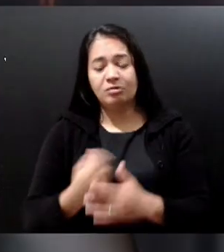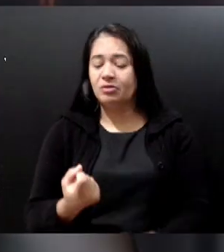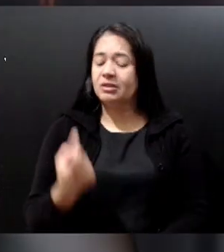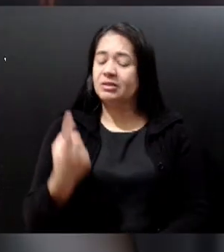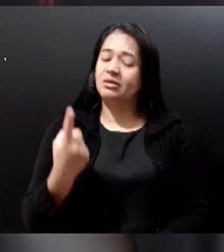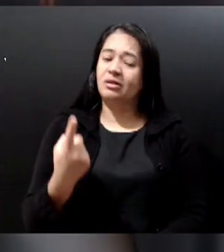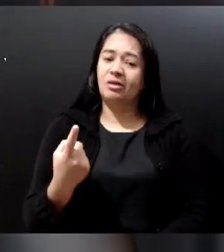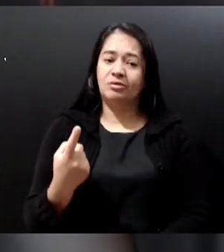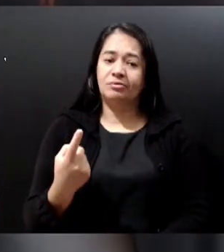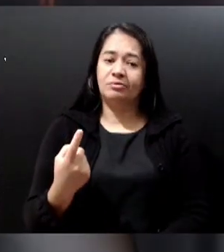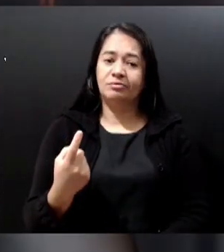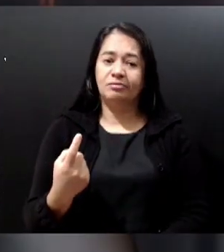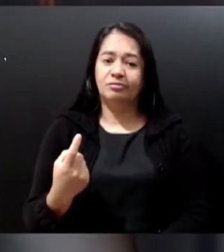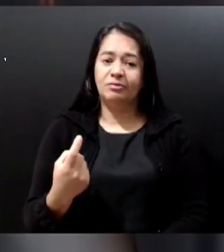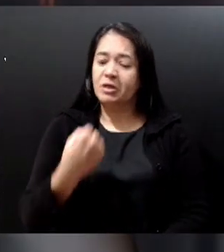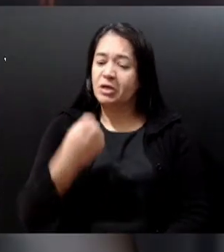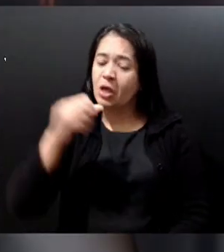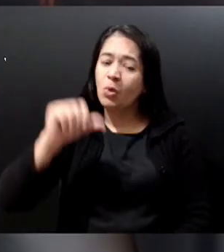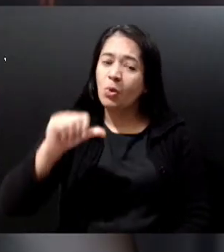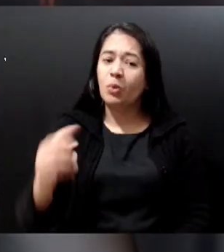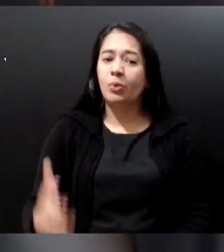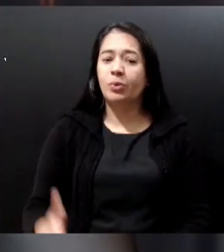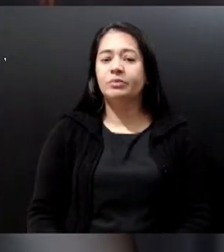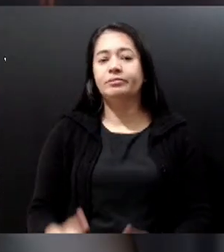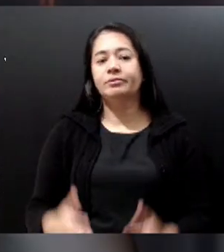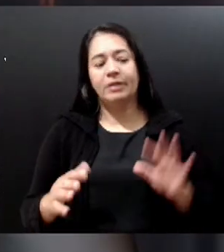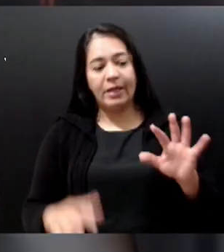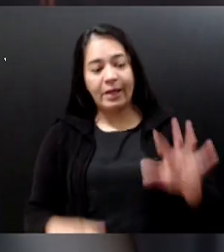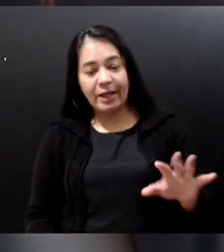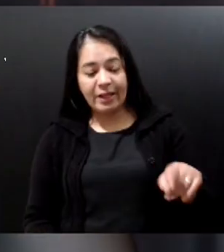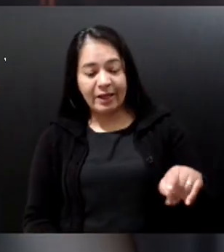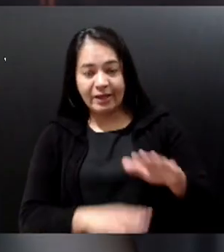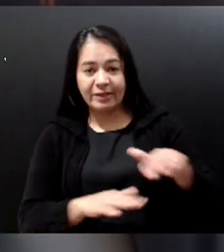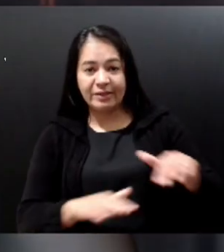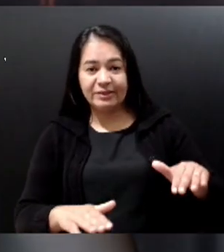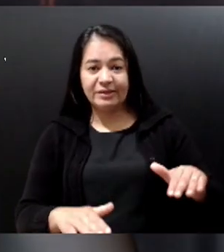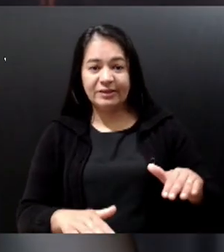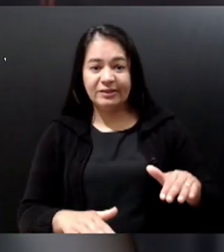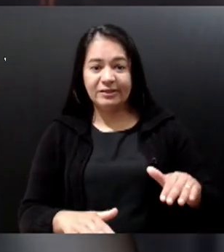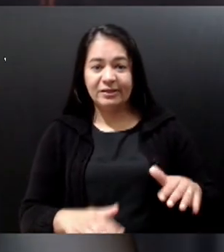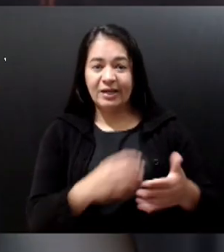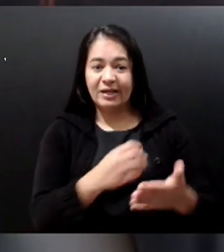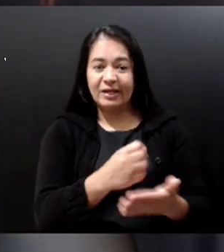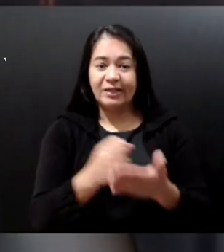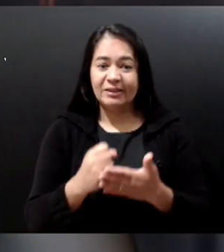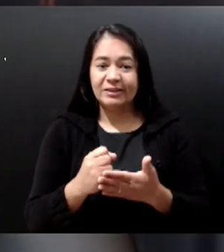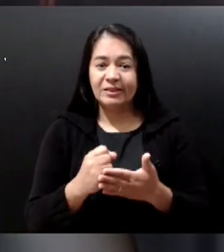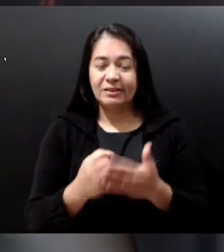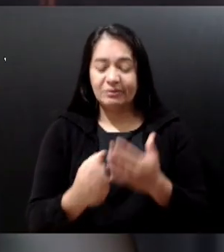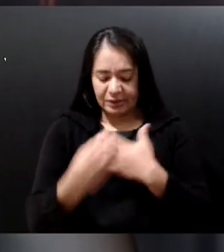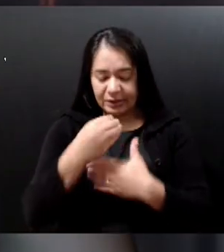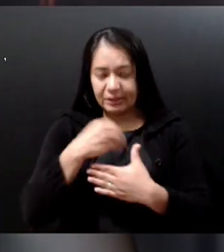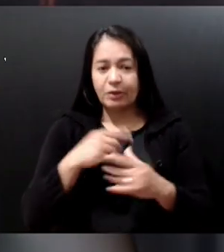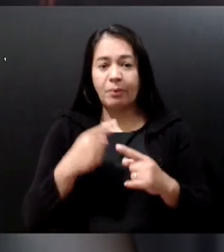Então ela passa a trazer isso para ela, porque as crianças são muito egocêntricas, então elas vão entendendo que há um problema